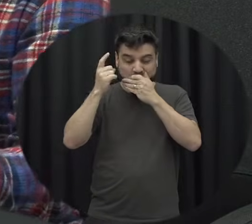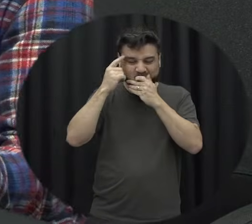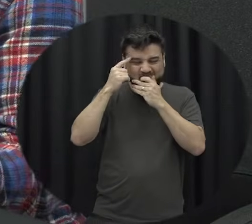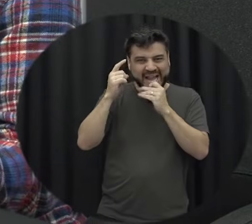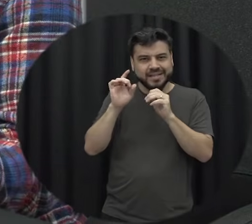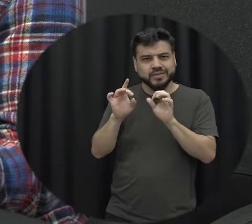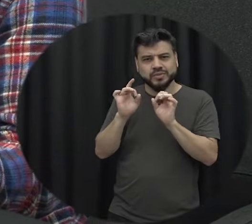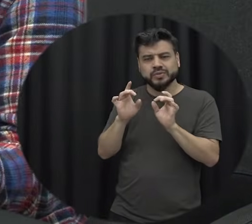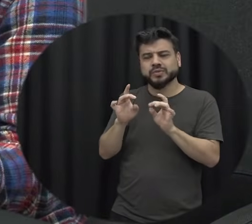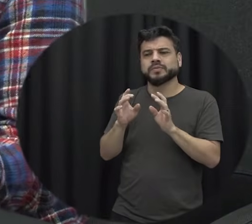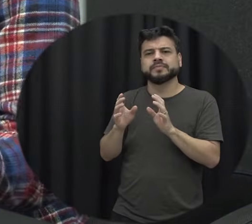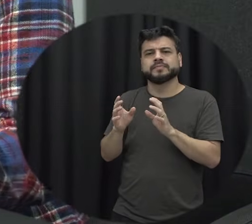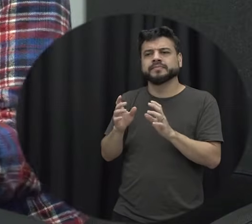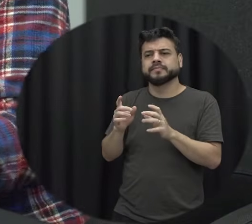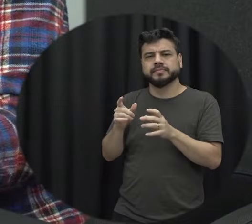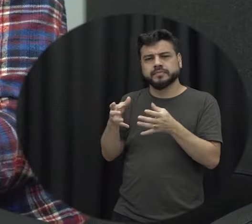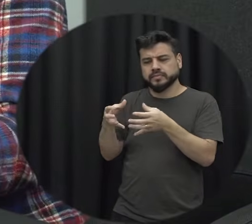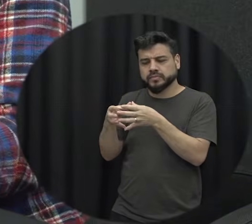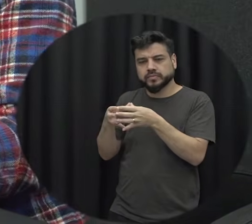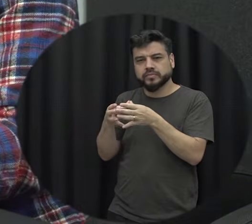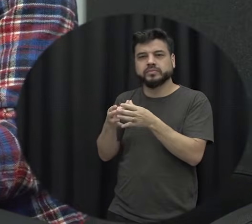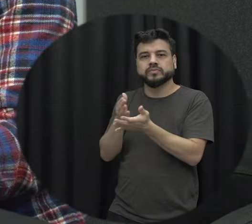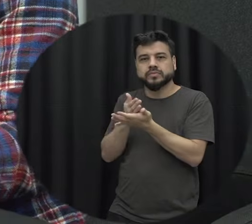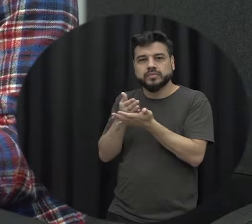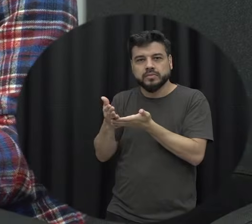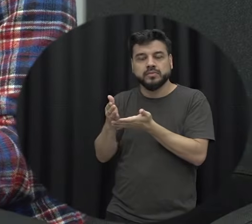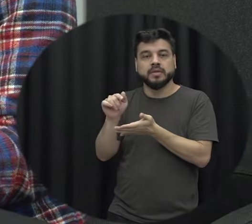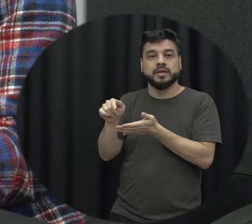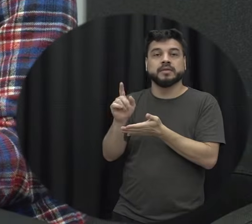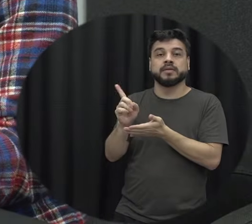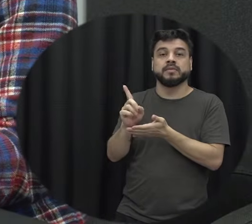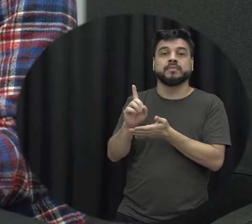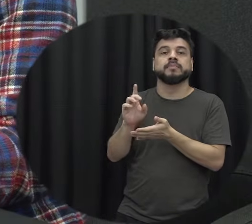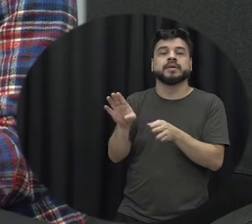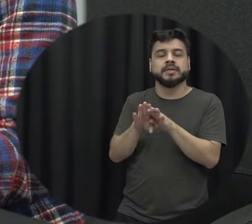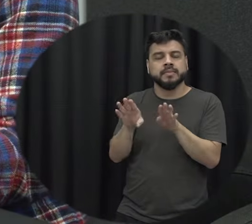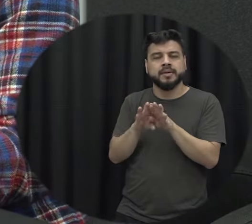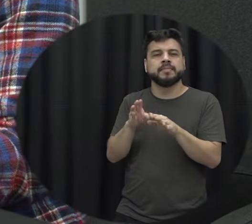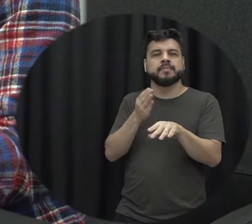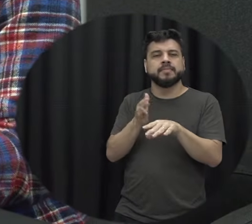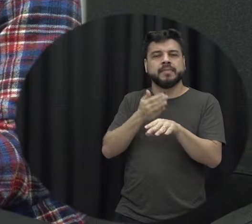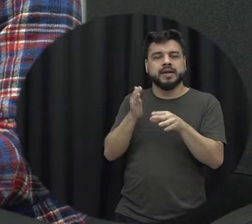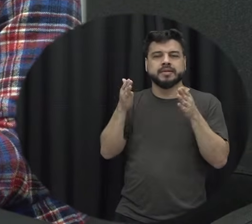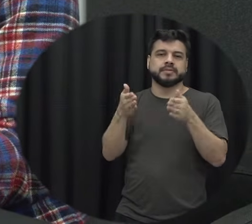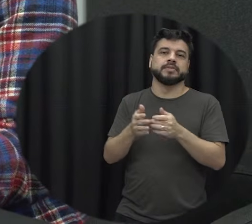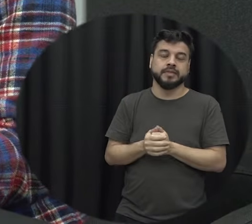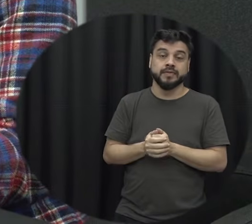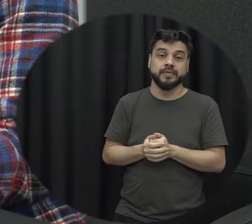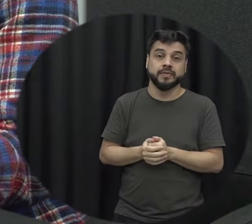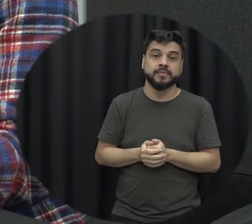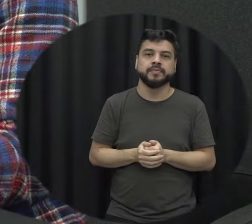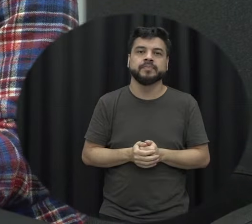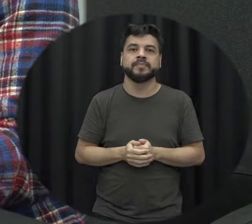nessas culturas originárias, mas a gente também pode estar pensando em práticas específicas. Por exemplo, como que